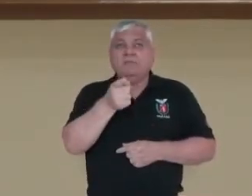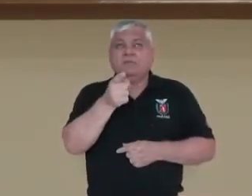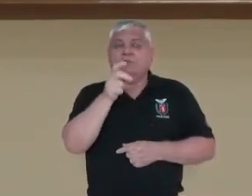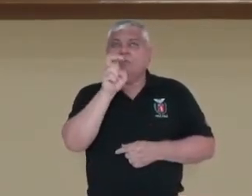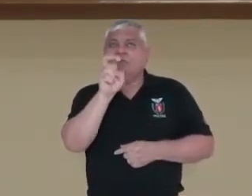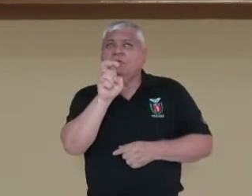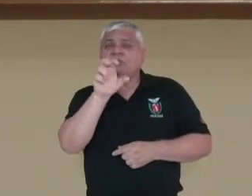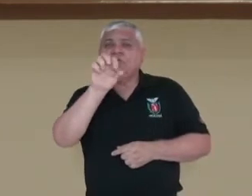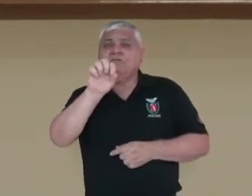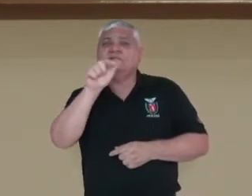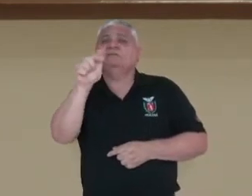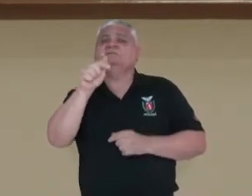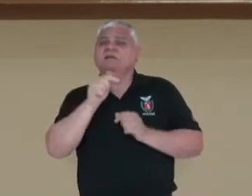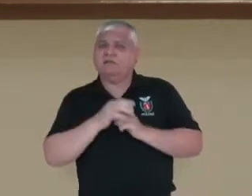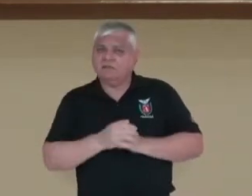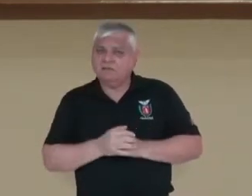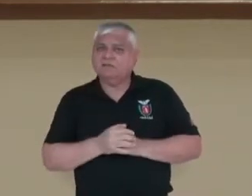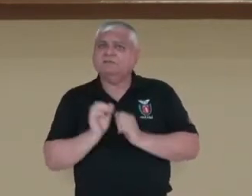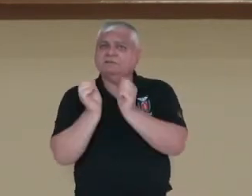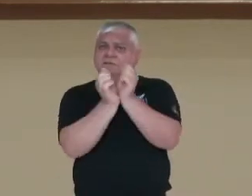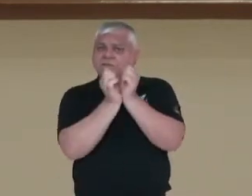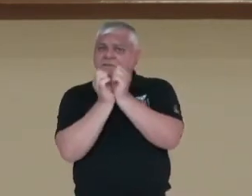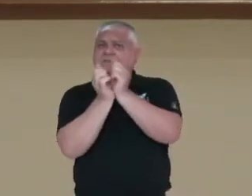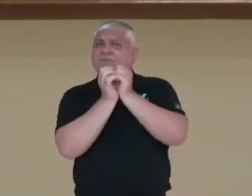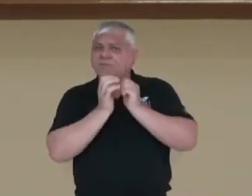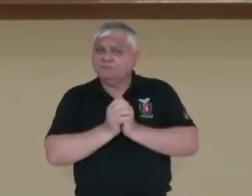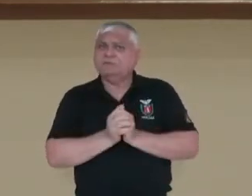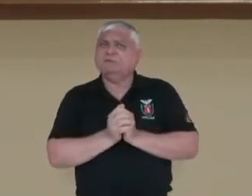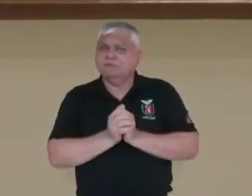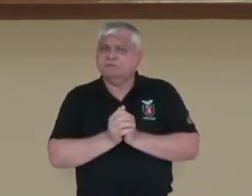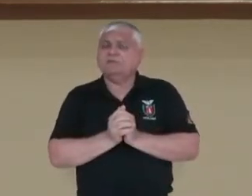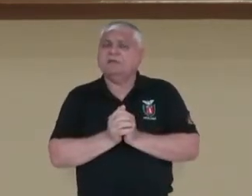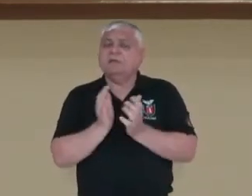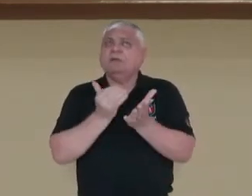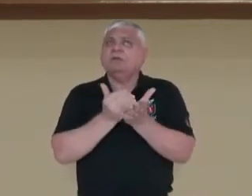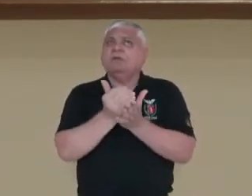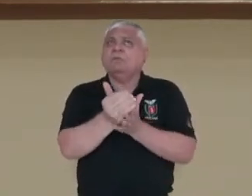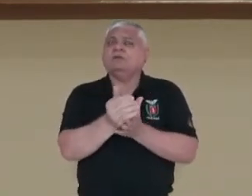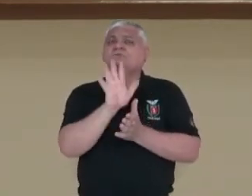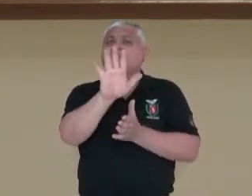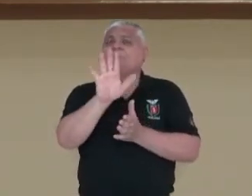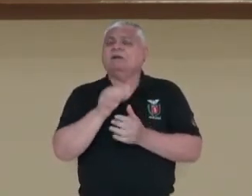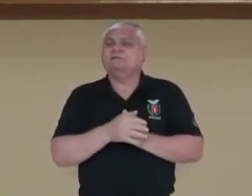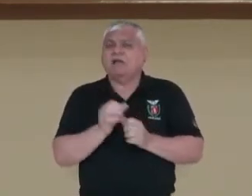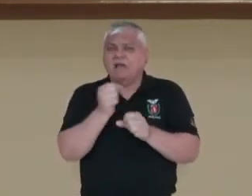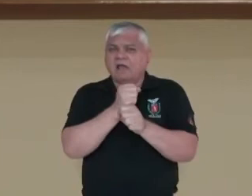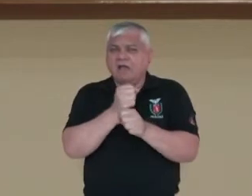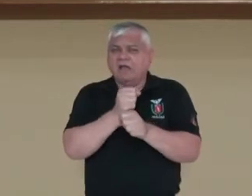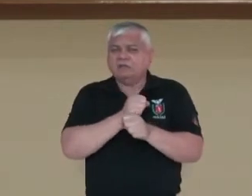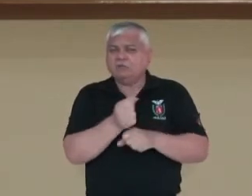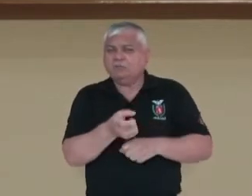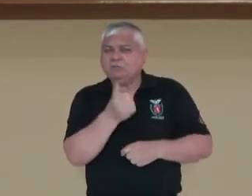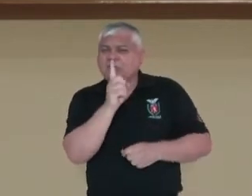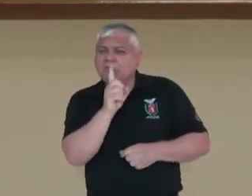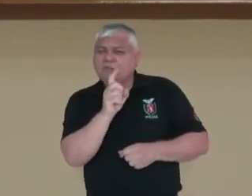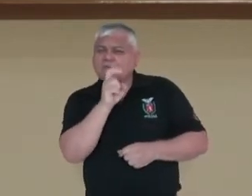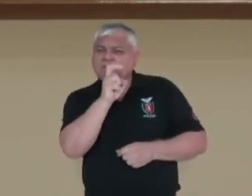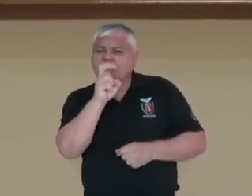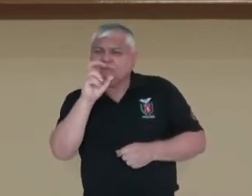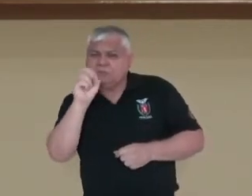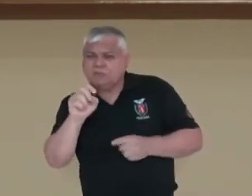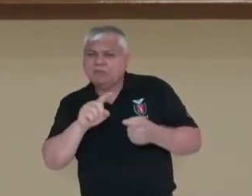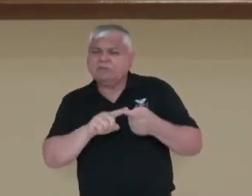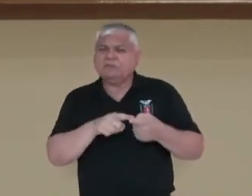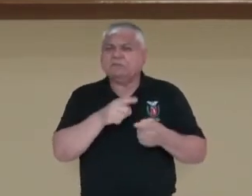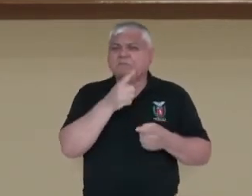1597, a escravidão começou, há divergências aí de historiadores, mas a partir de 1550, 1570, alguns